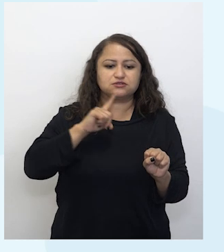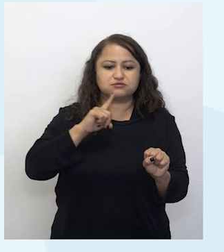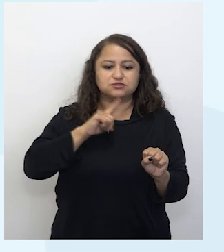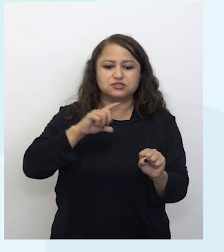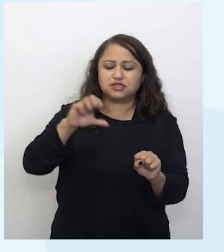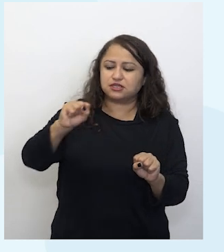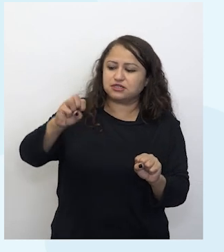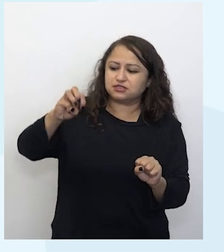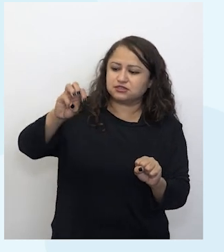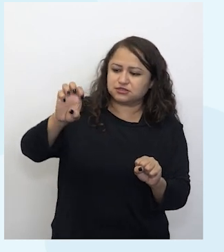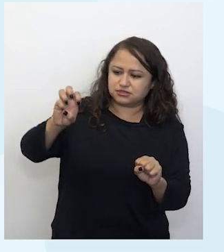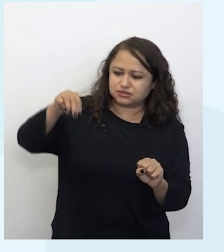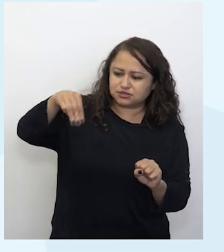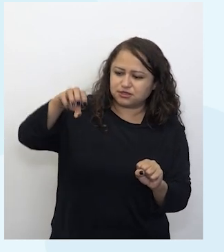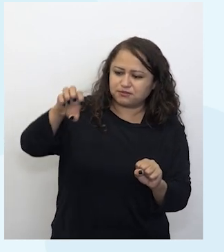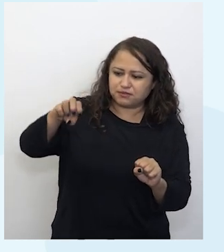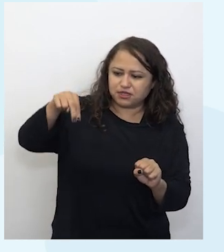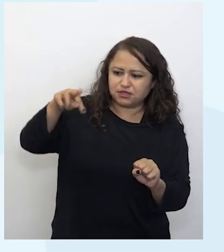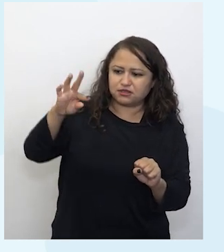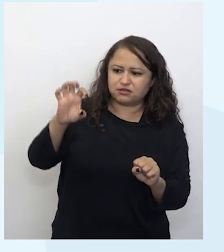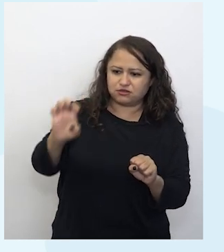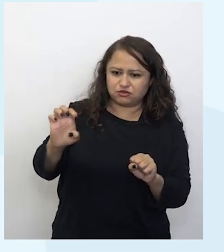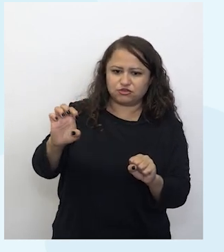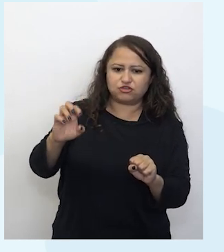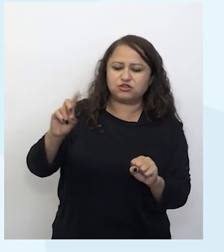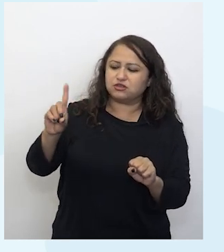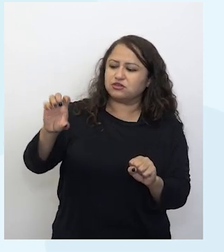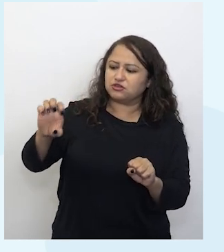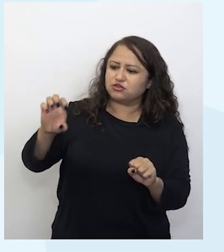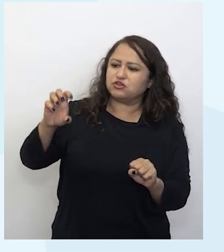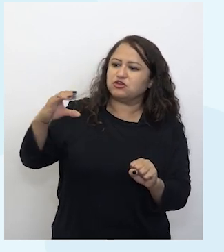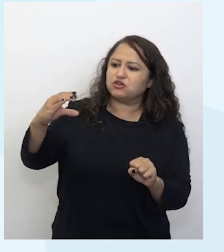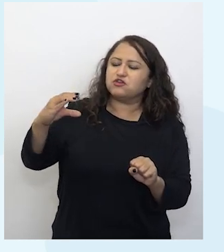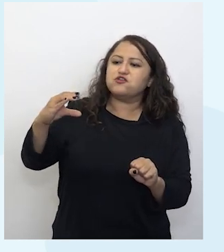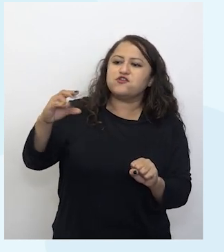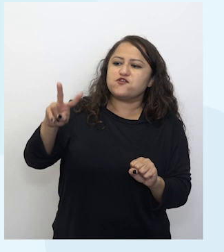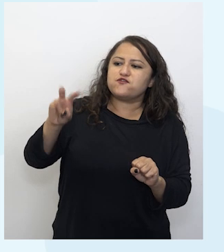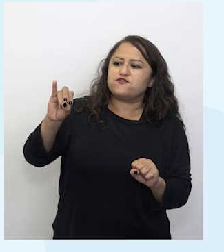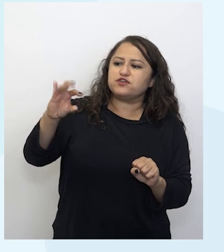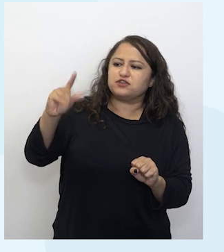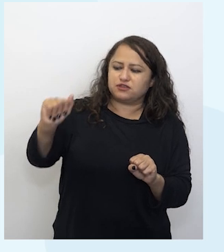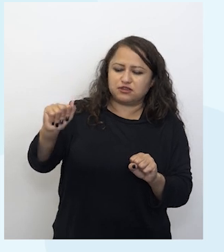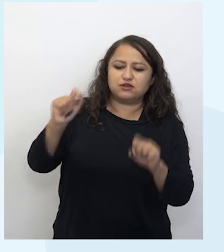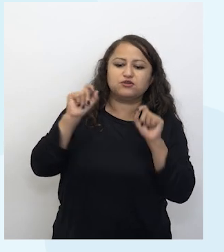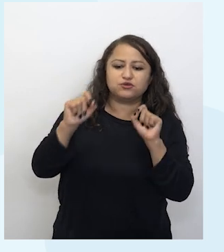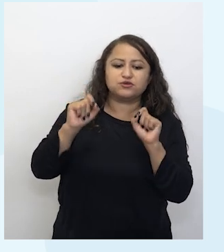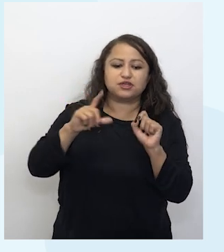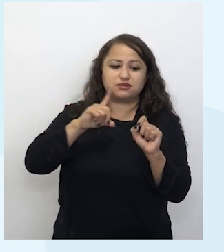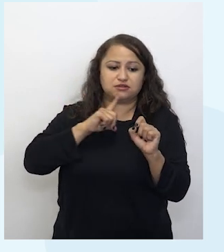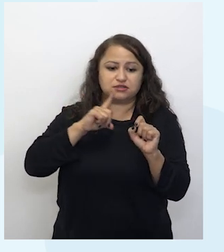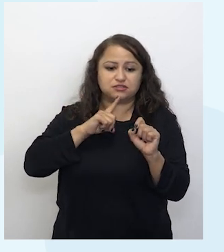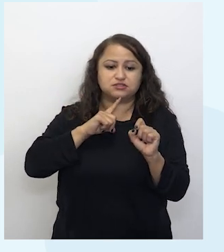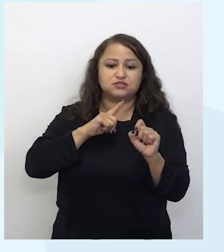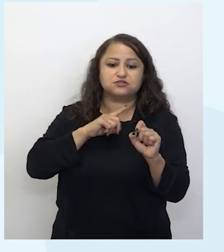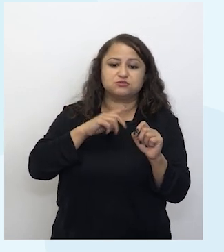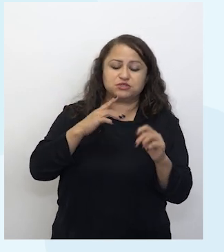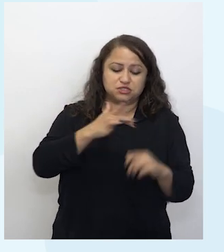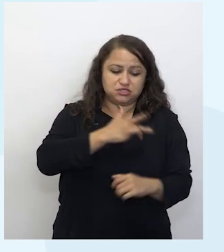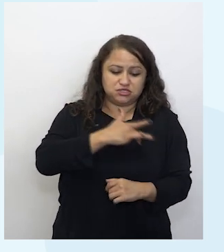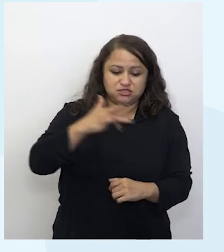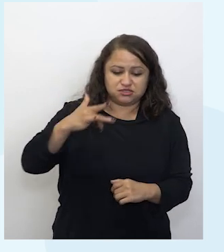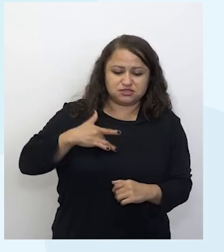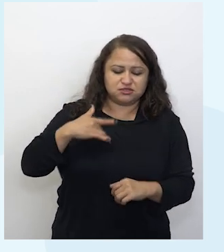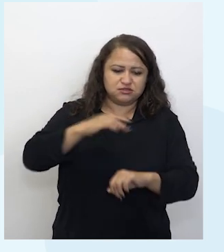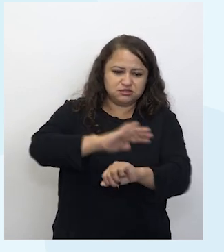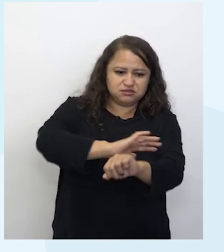Deus, ele compartilha, ele quem? O J. Marques, né? Conteúdos sobre saúde e preconceitos, ganhando